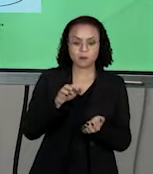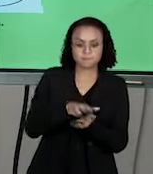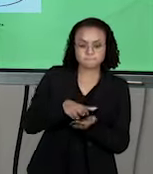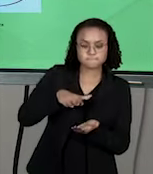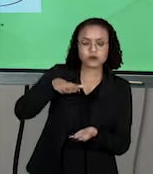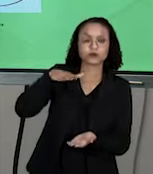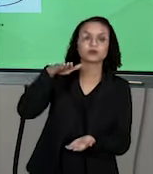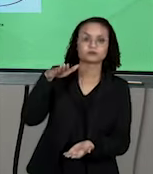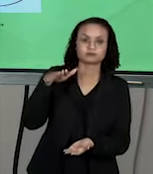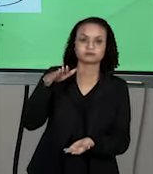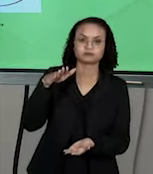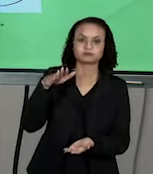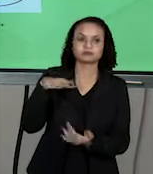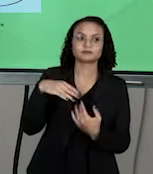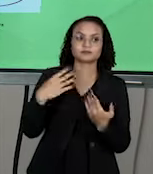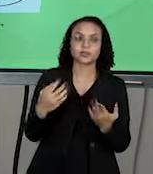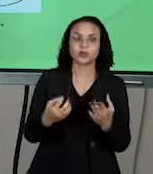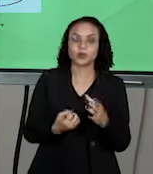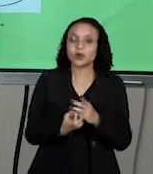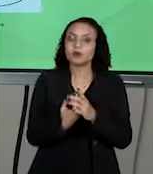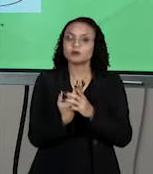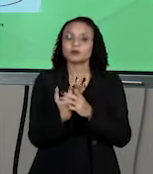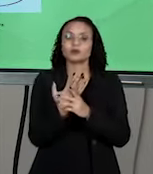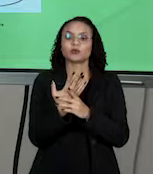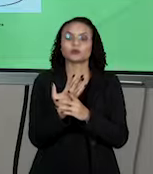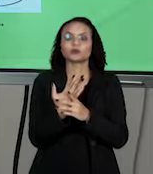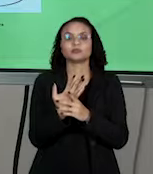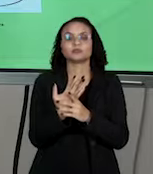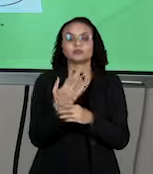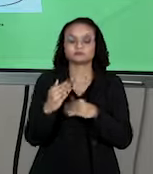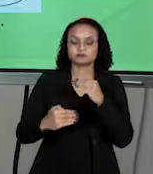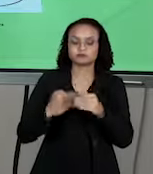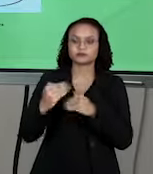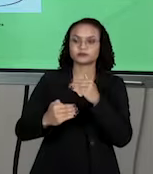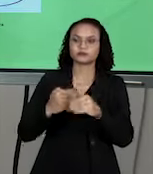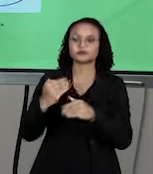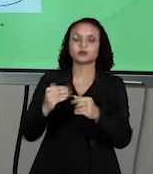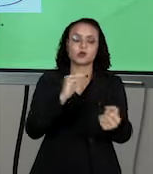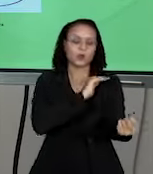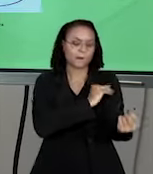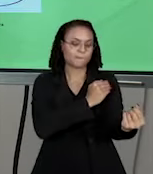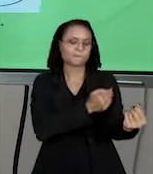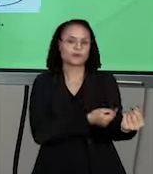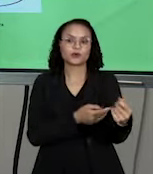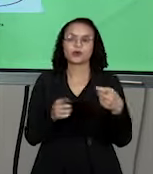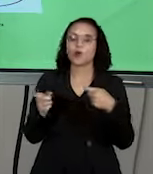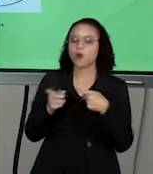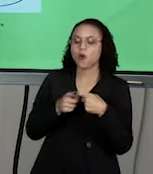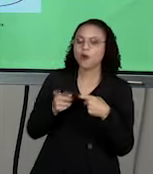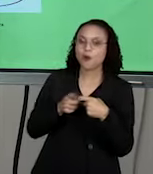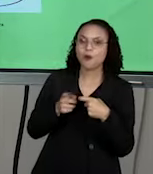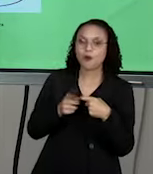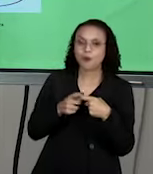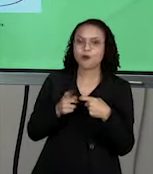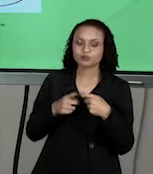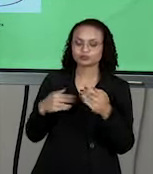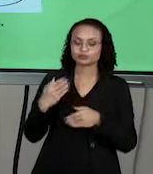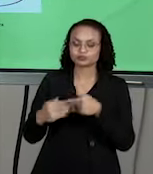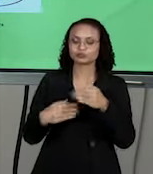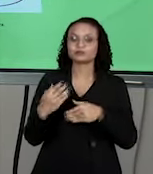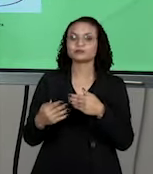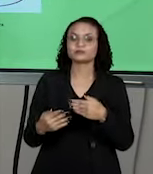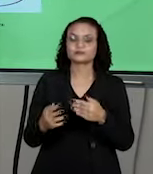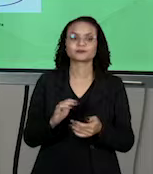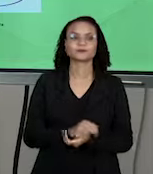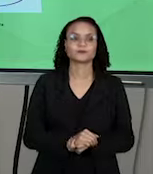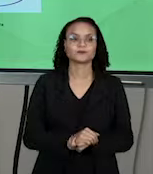na produção, né, de massa, literalmente, crescimento e desenvolvimento ósseo. Ela também produz os hormônios